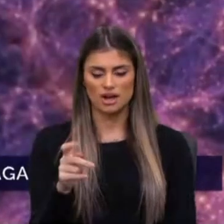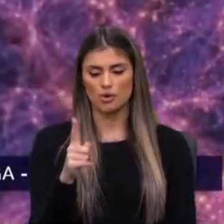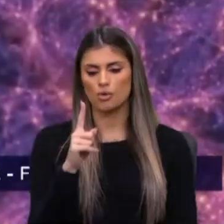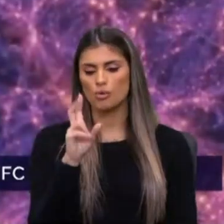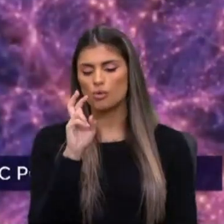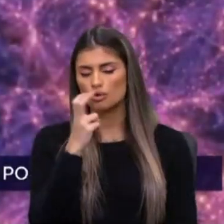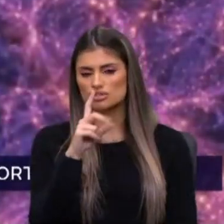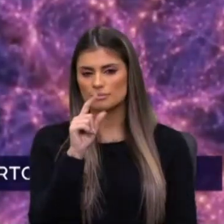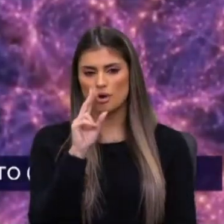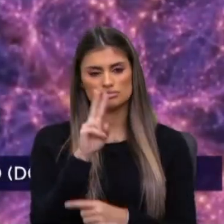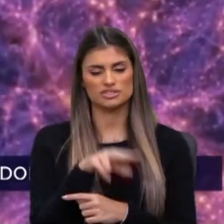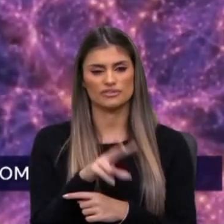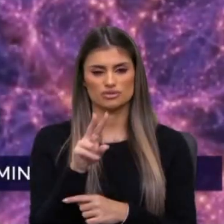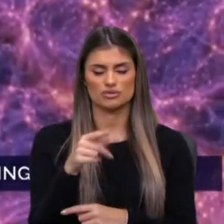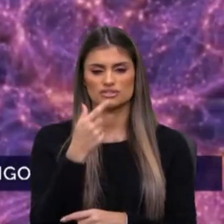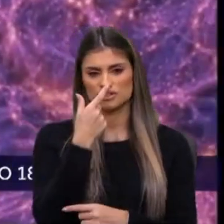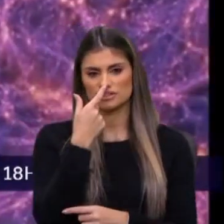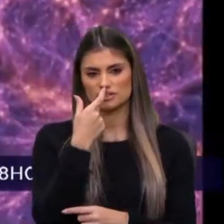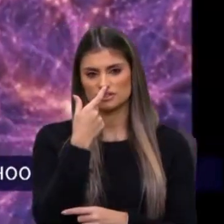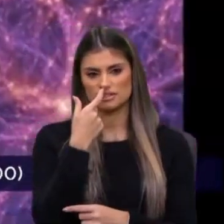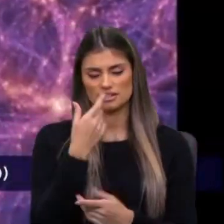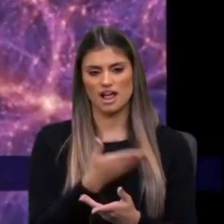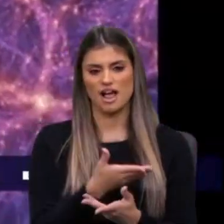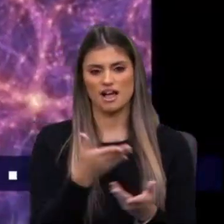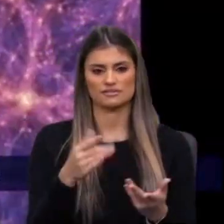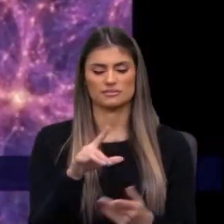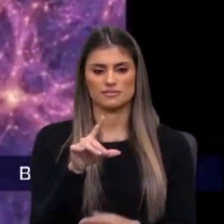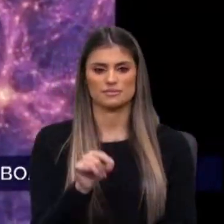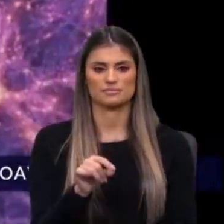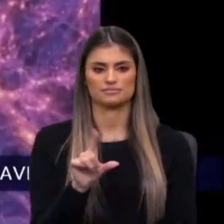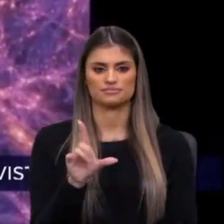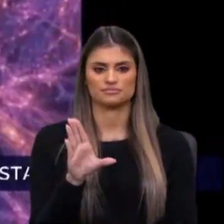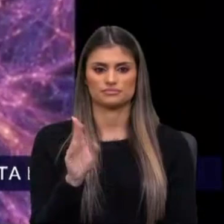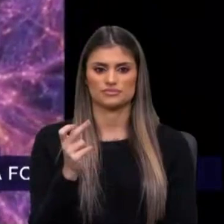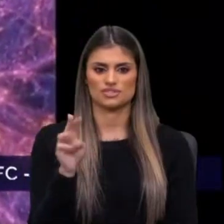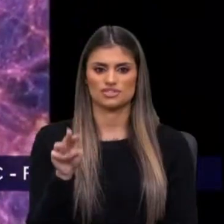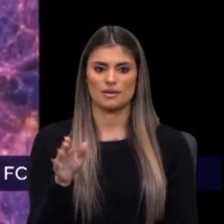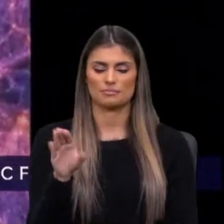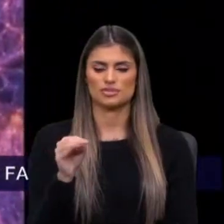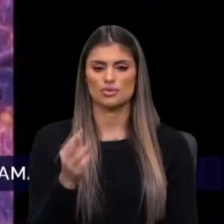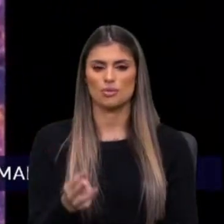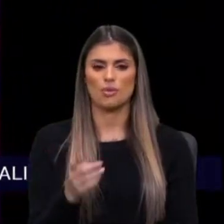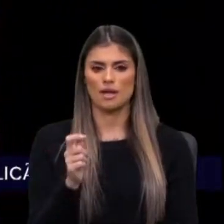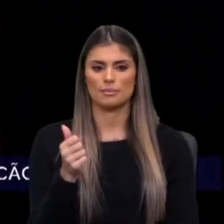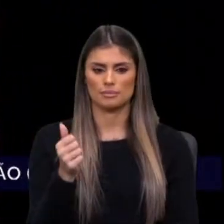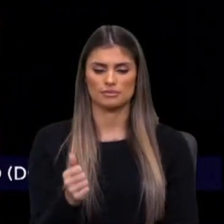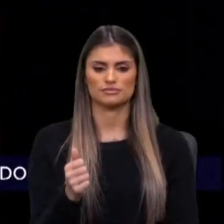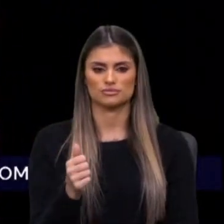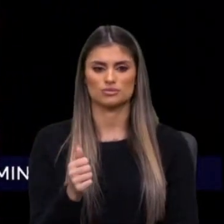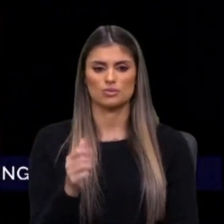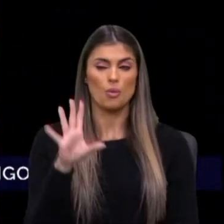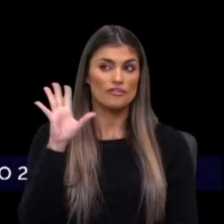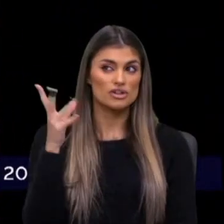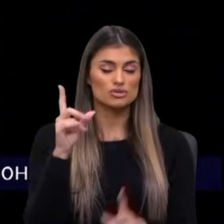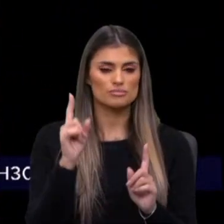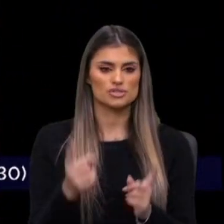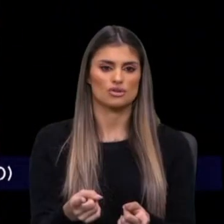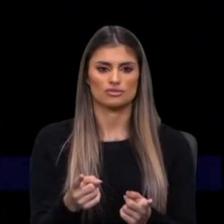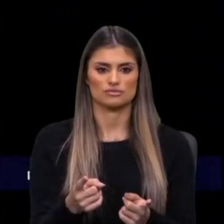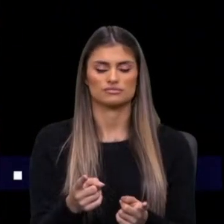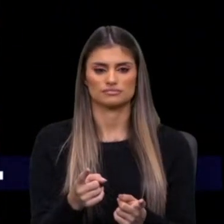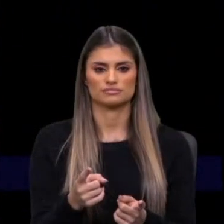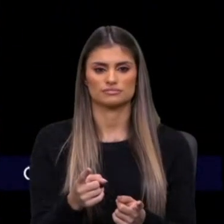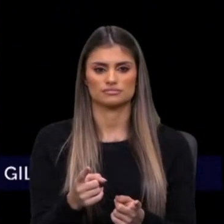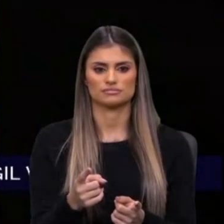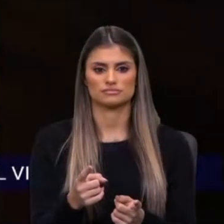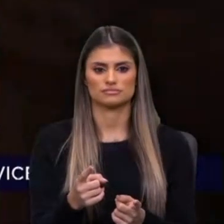as observações cada vez melhores que nós temos do universo, nomeadamente do próprio James Webb, dizem-nos que, se calhar, o universo começou a tornar-se mais